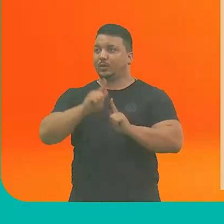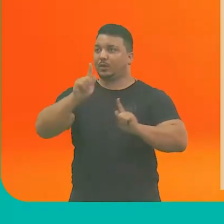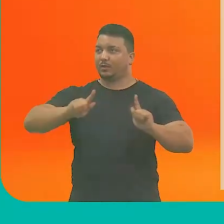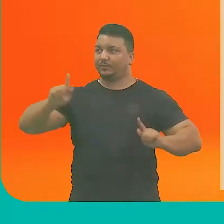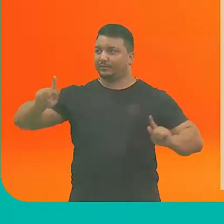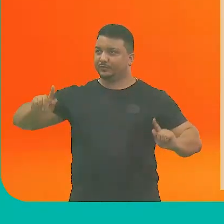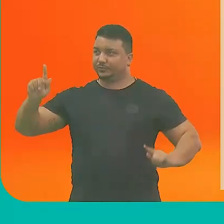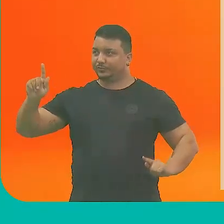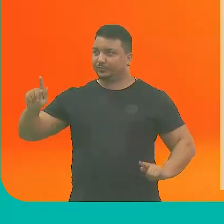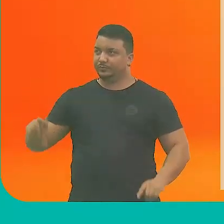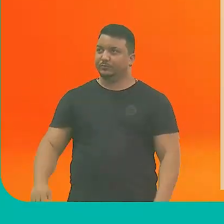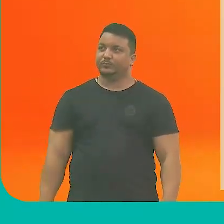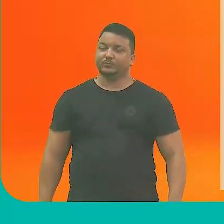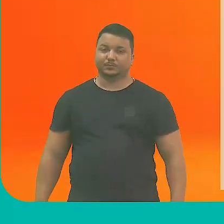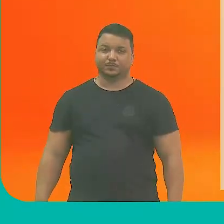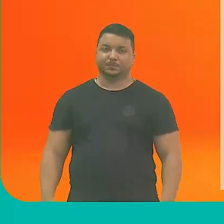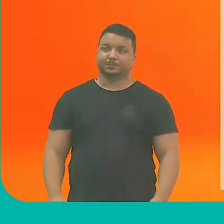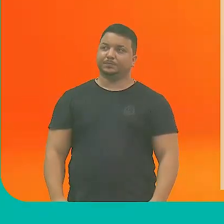gráficos.